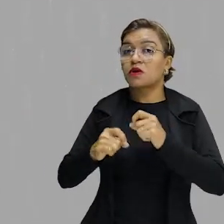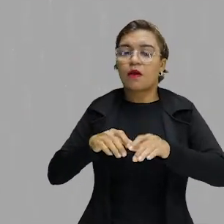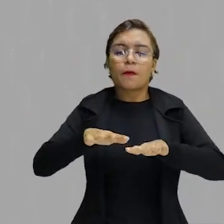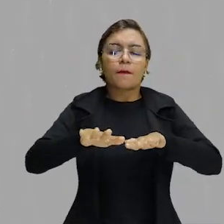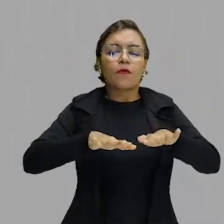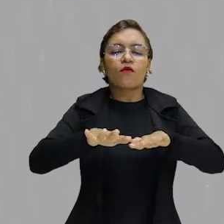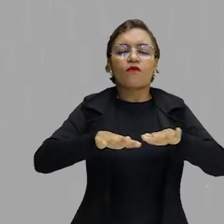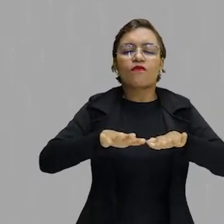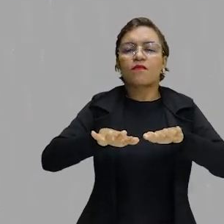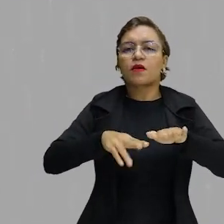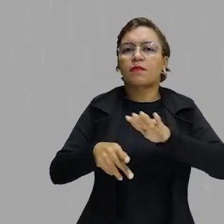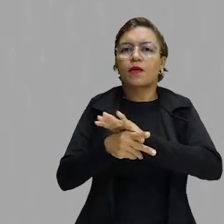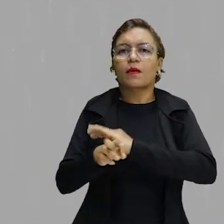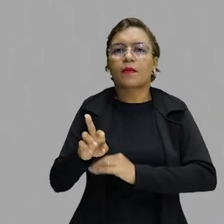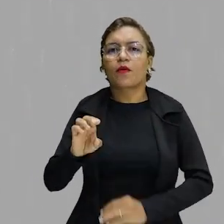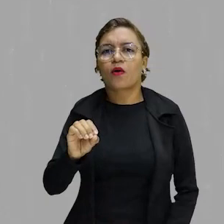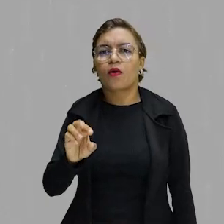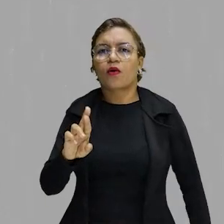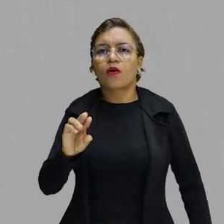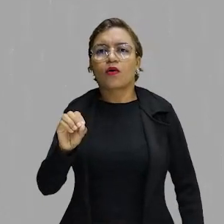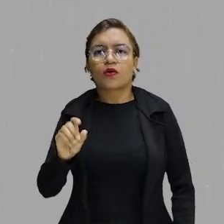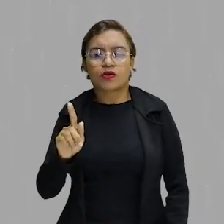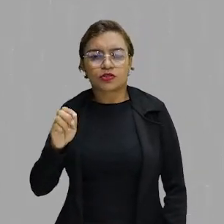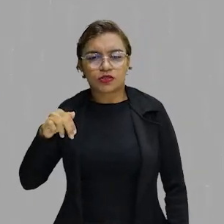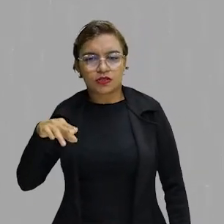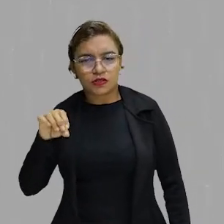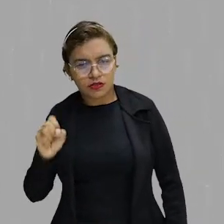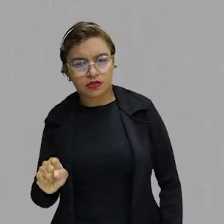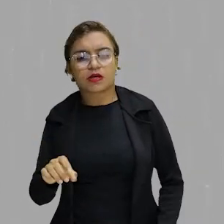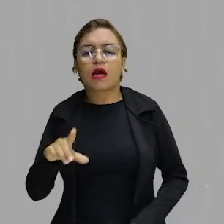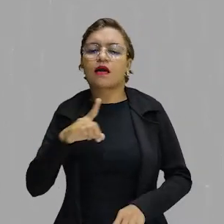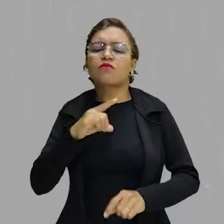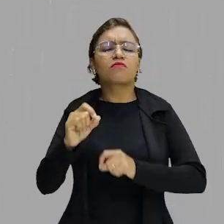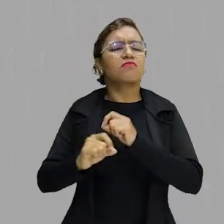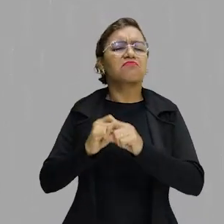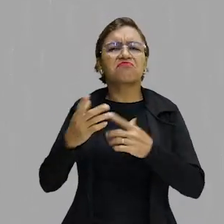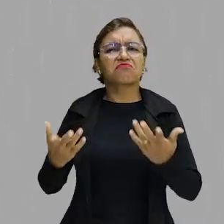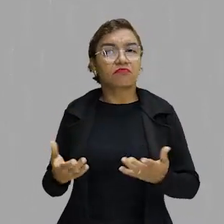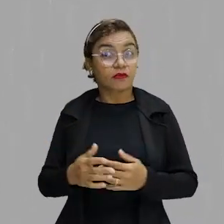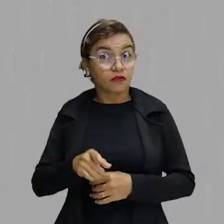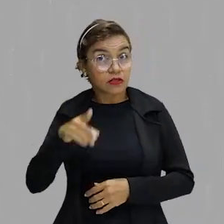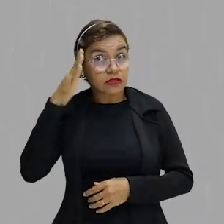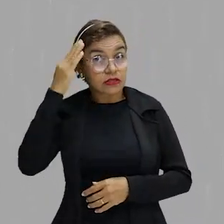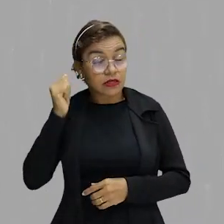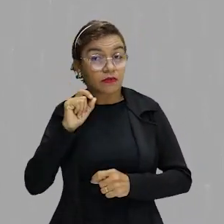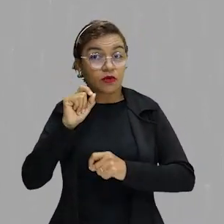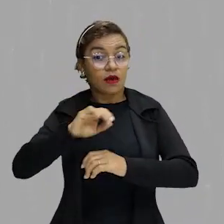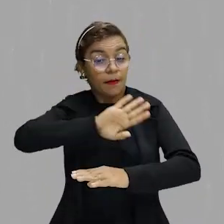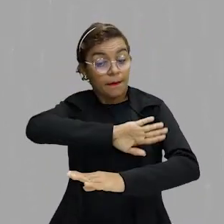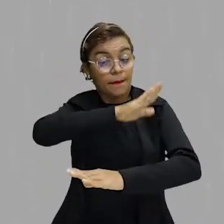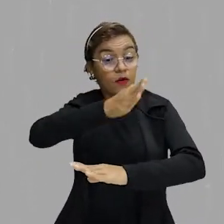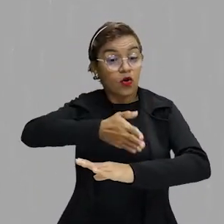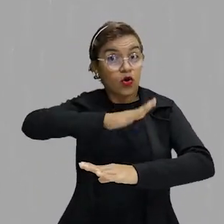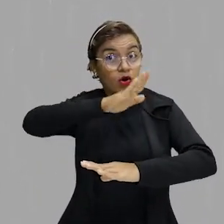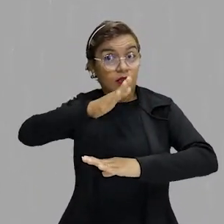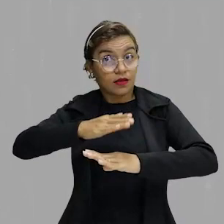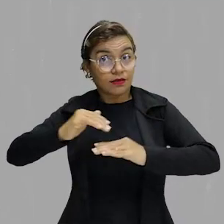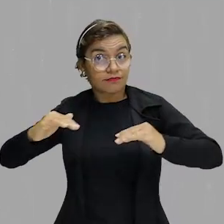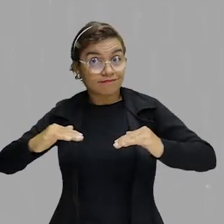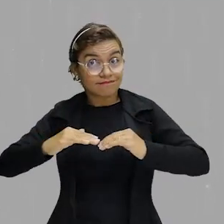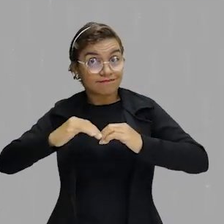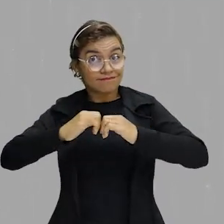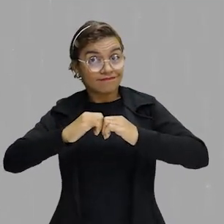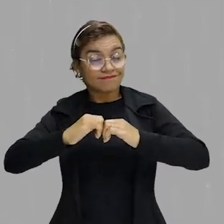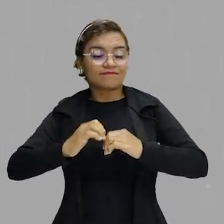movimentos orogenéticos, ou, por exemplo, dobramentos orogenéticos, já sabe, é montanha, é dobramento moderno,